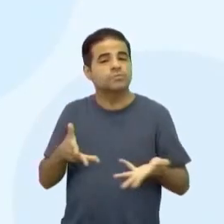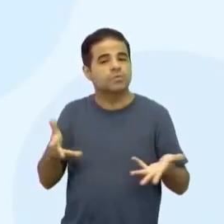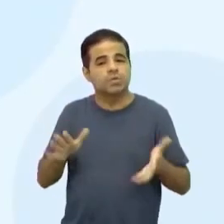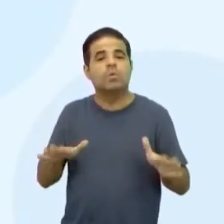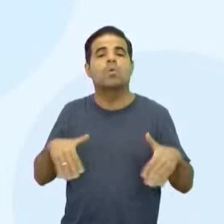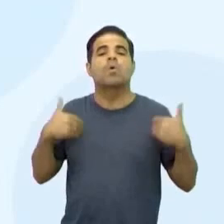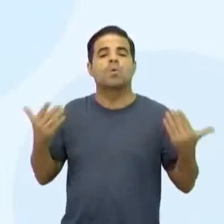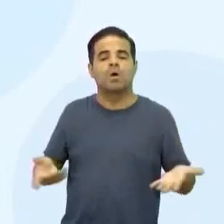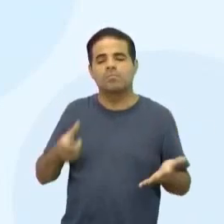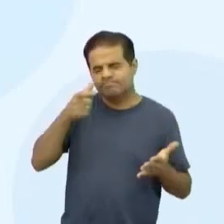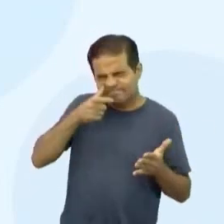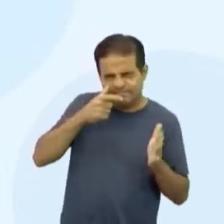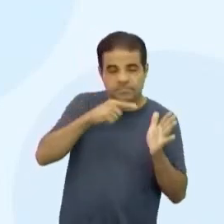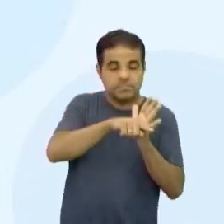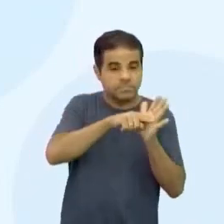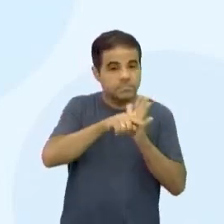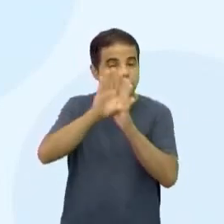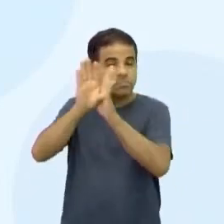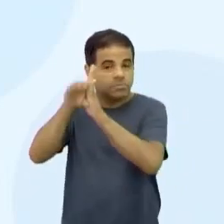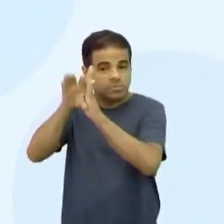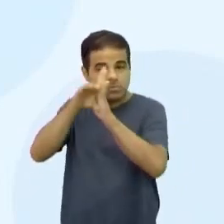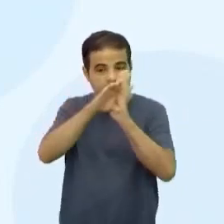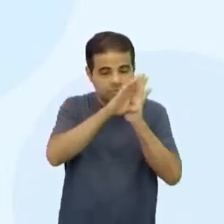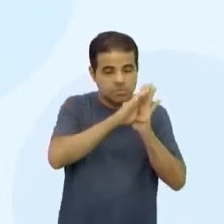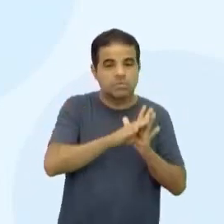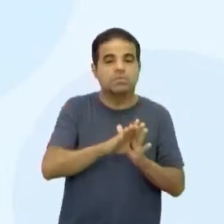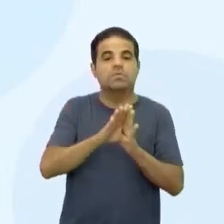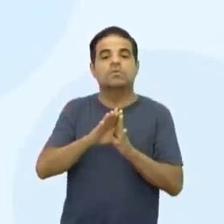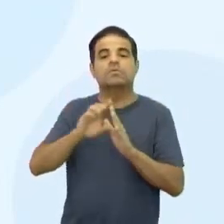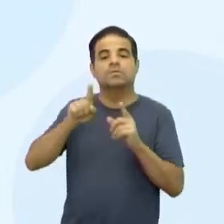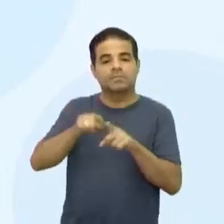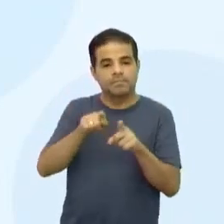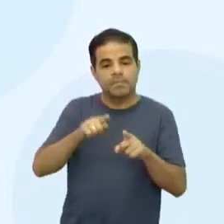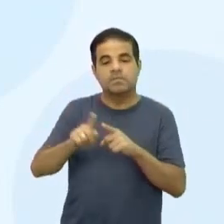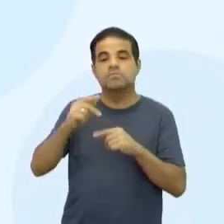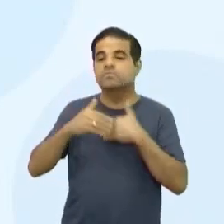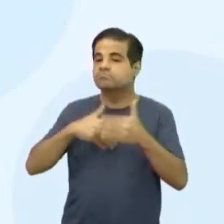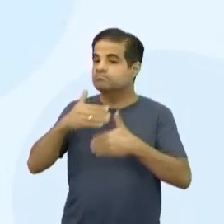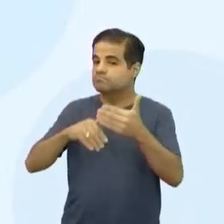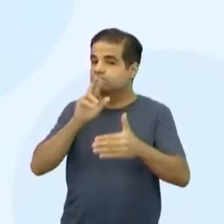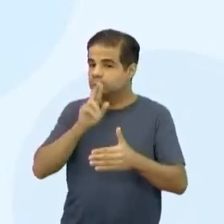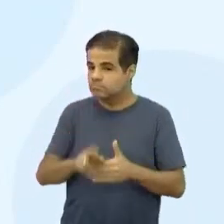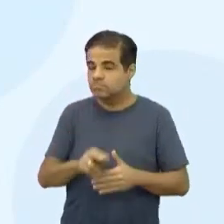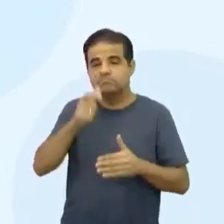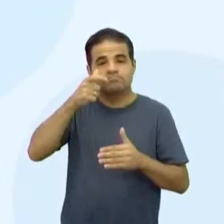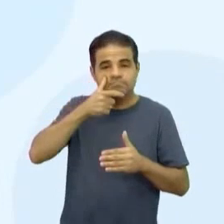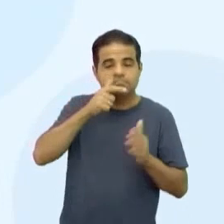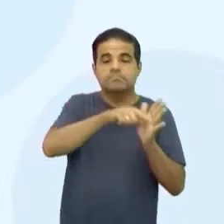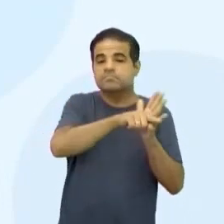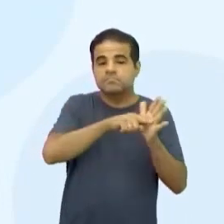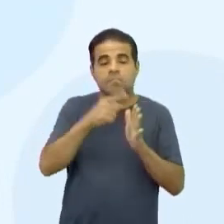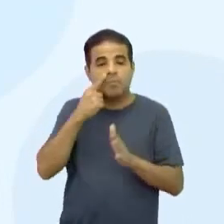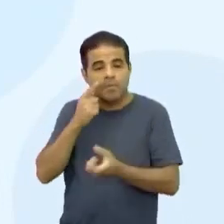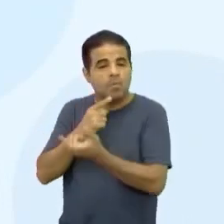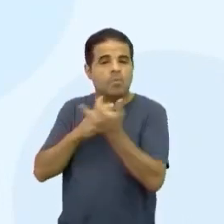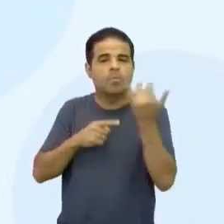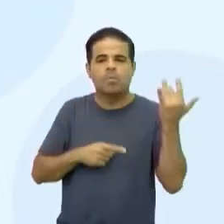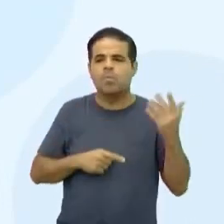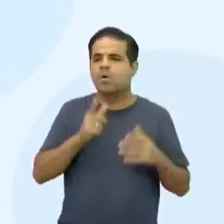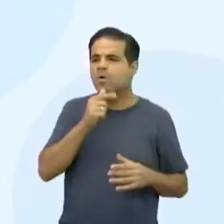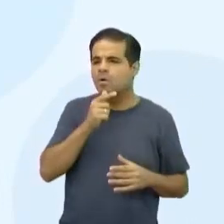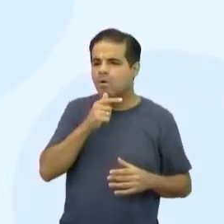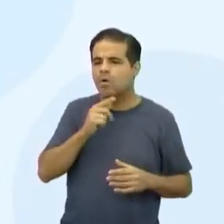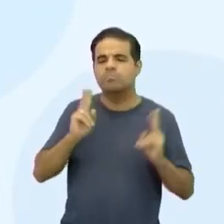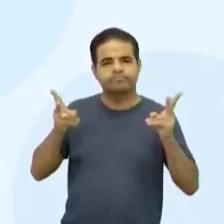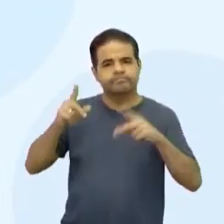hoje será investigar o conceito da pegada hídrica e as suas consequências, analisar as quantidades de água usada na produção